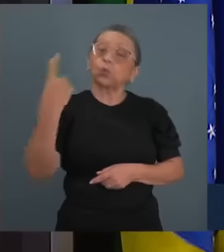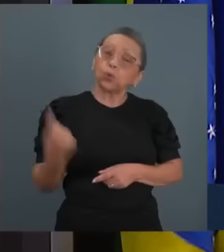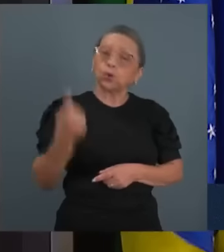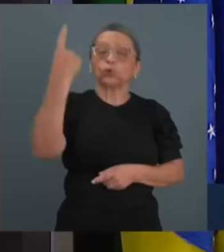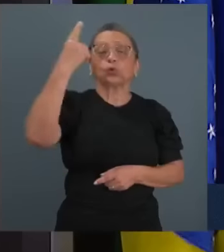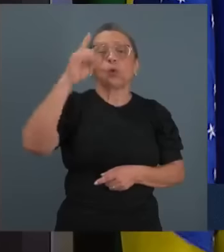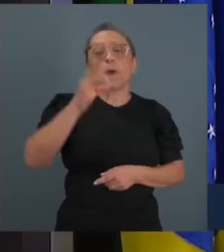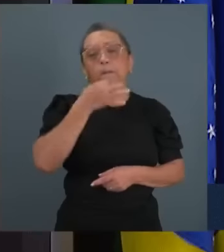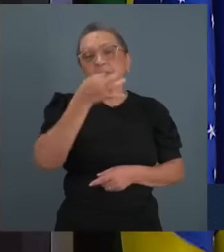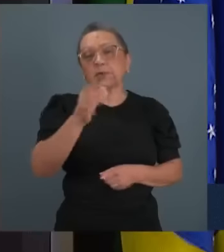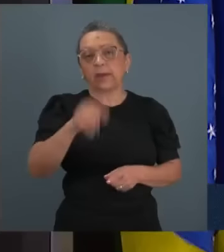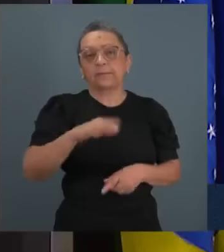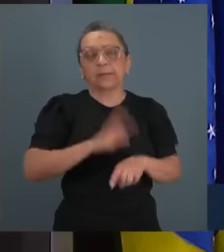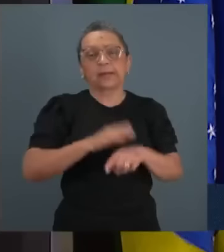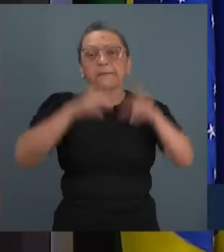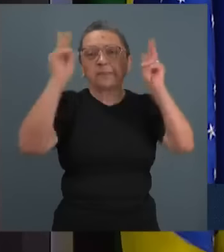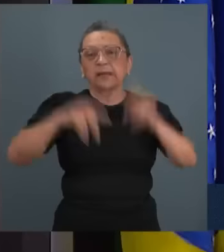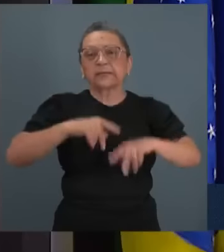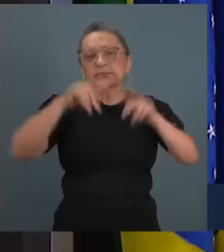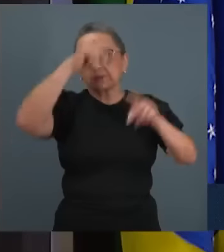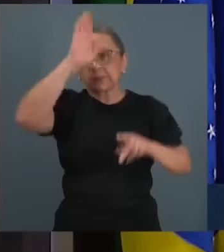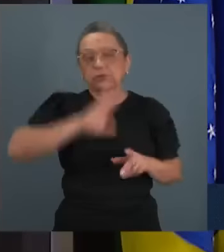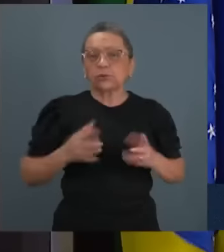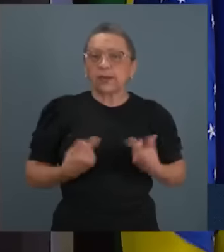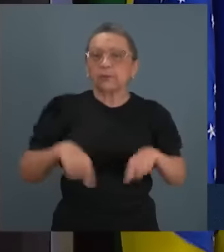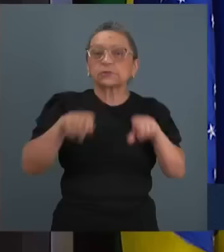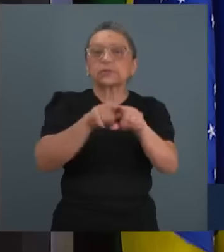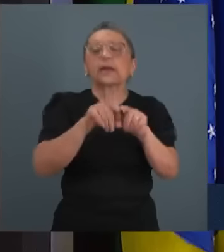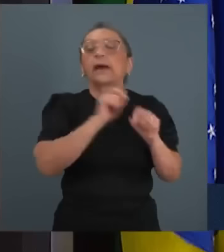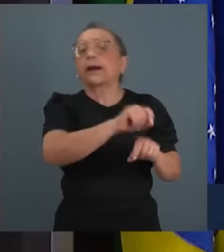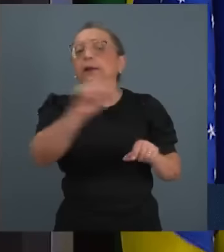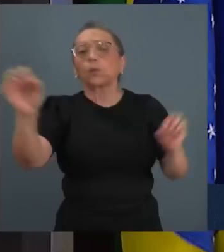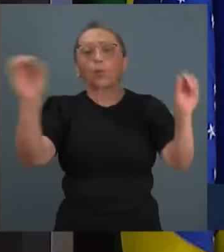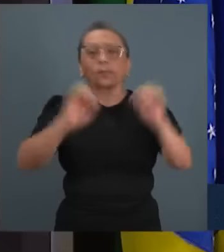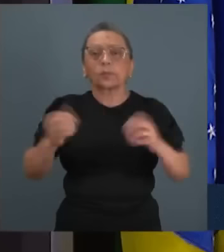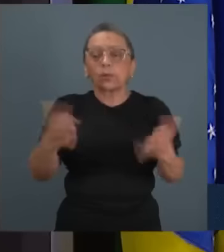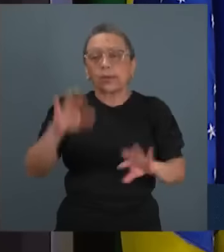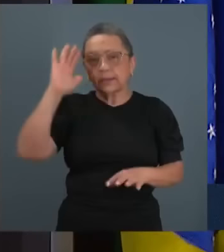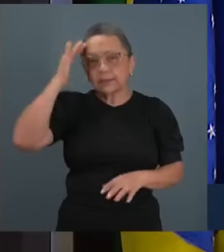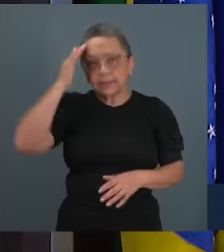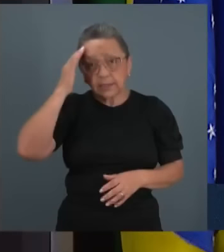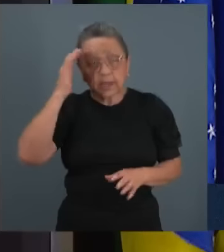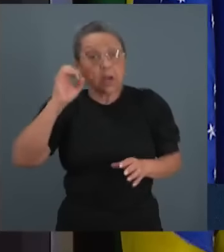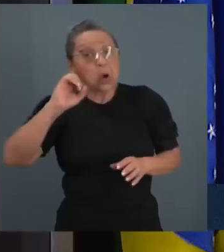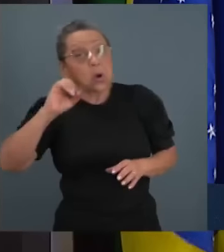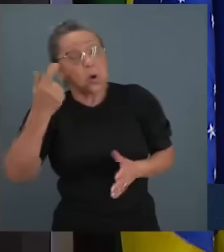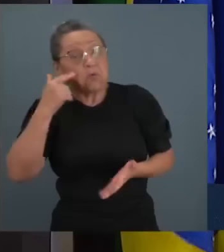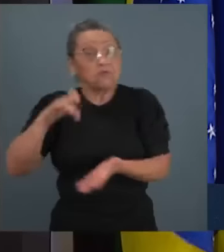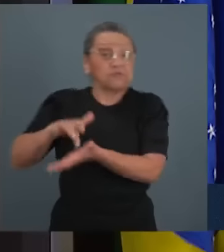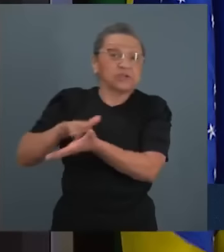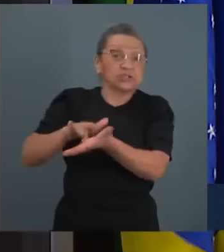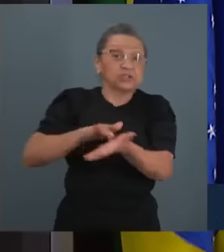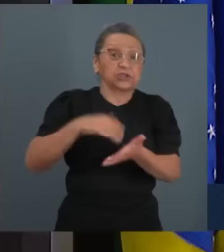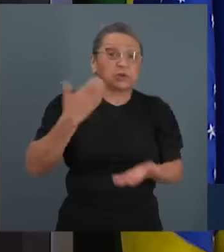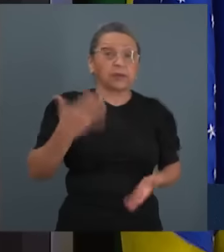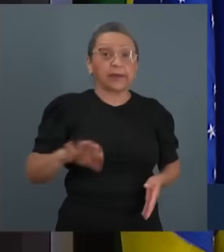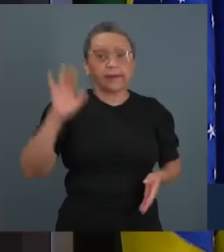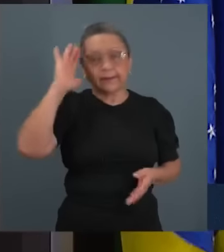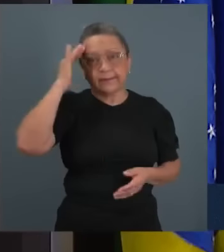do país, para a reconciliação nacional. Aqueles que não querem entender, ou fazem